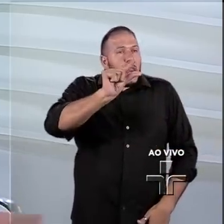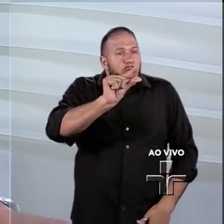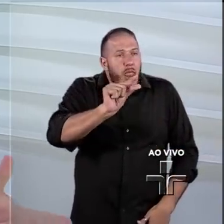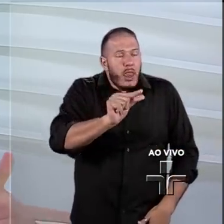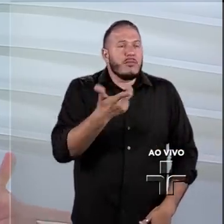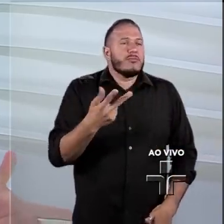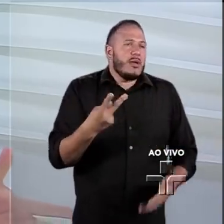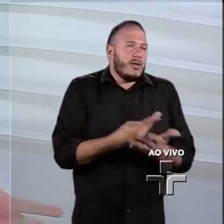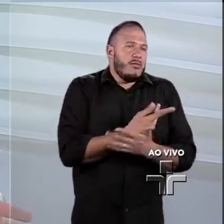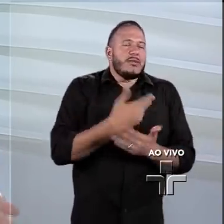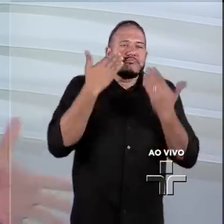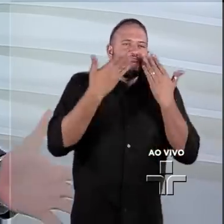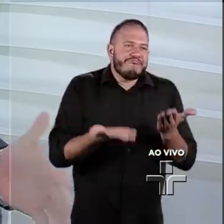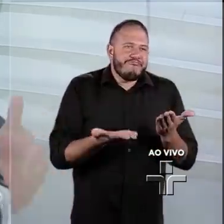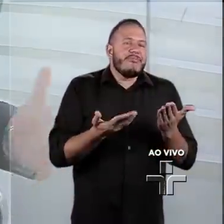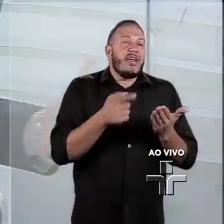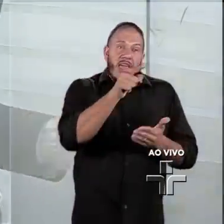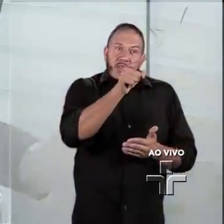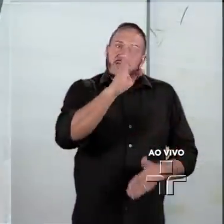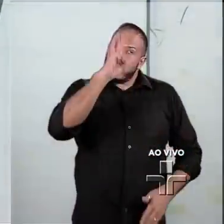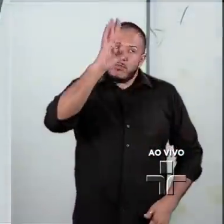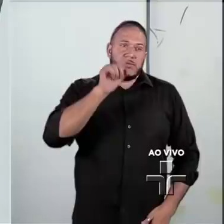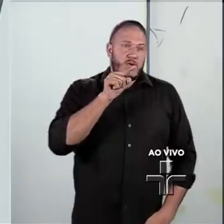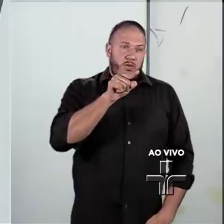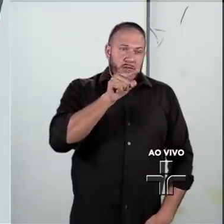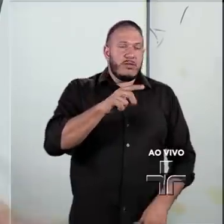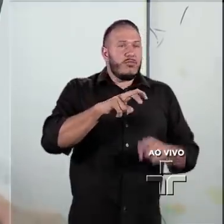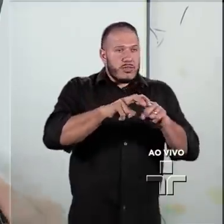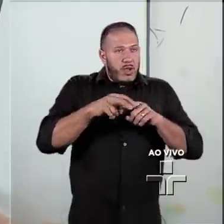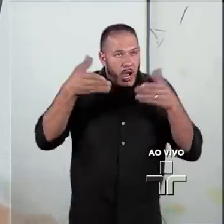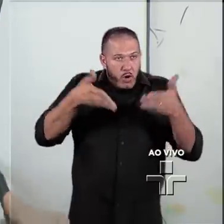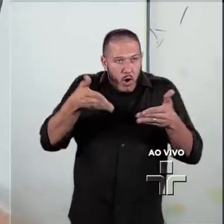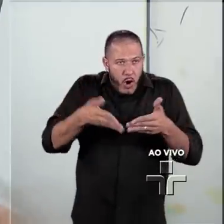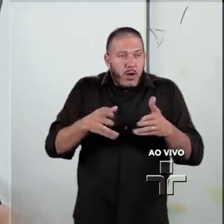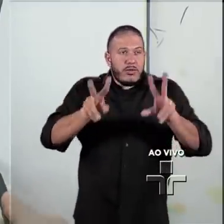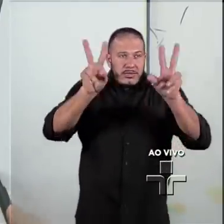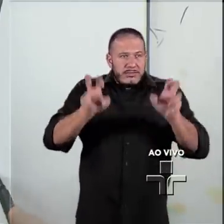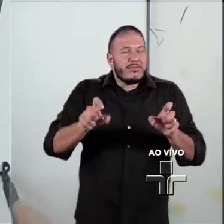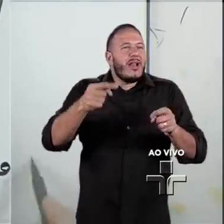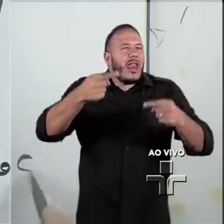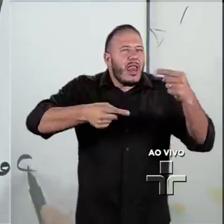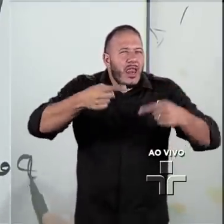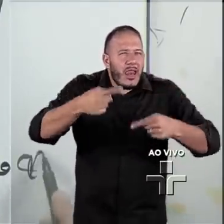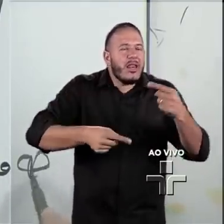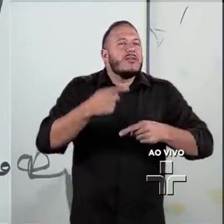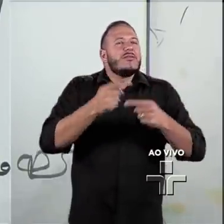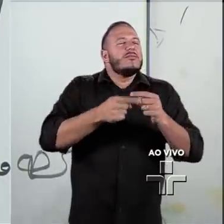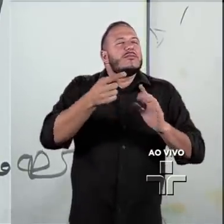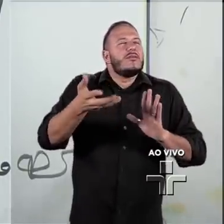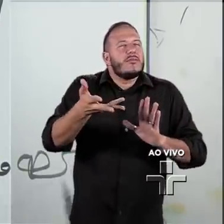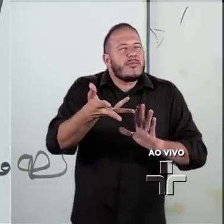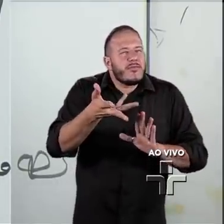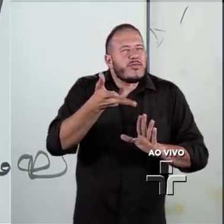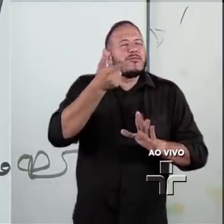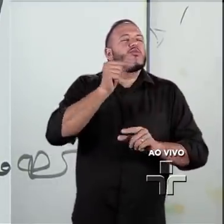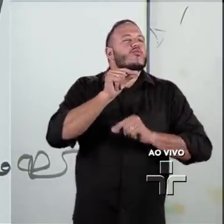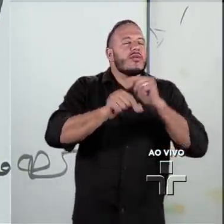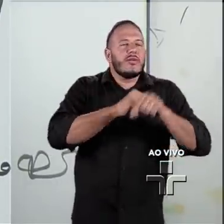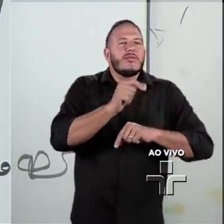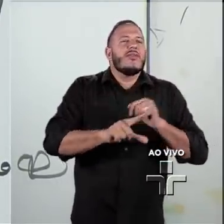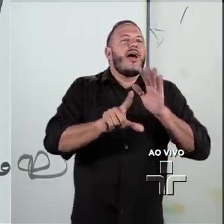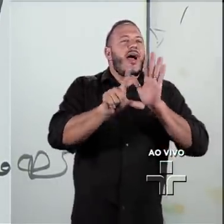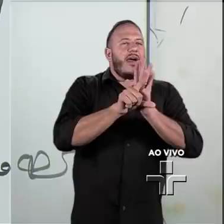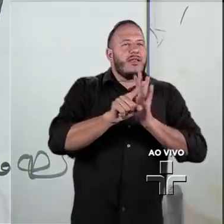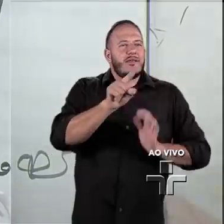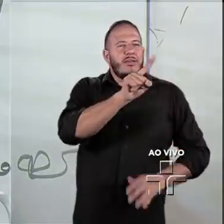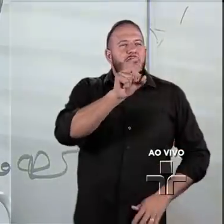eu acho que esse é o segredo. É por isso que a gente está agora, por exemplo, no meio de uma discussão de aperfeiçoamento da lei do